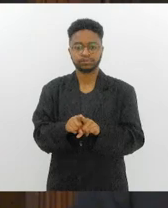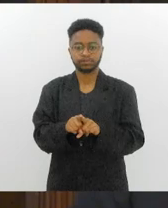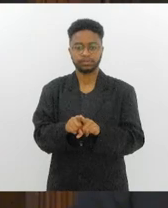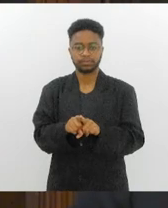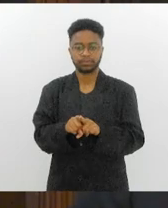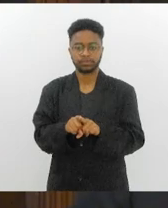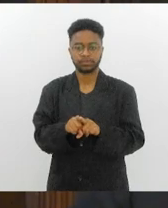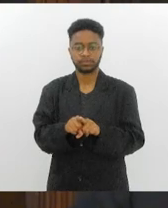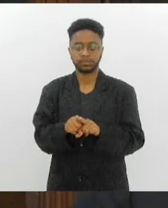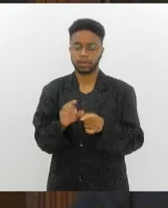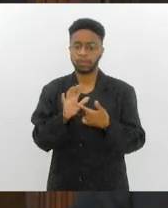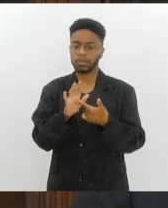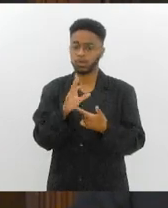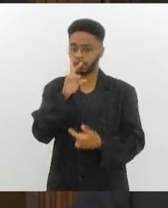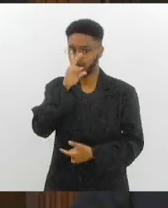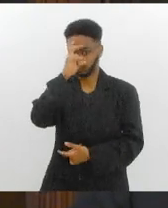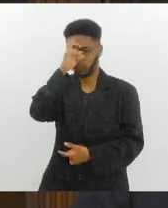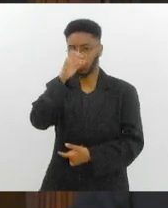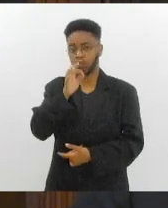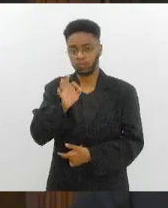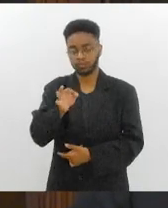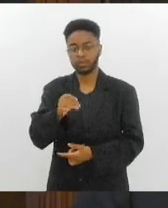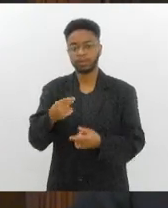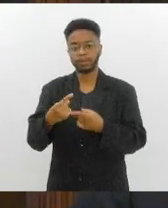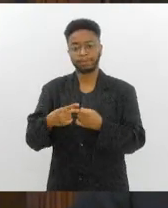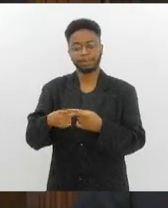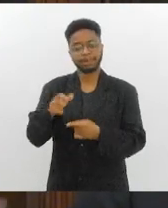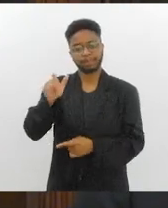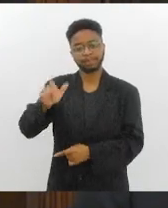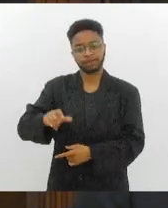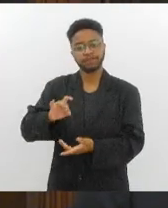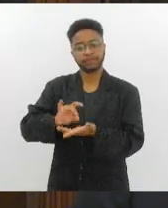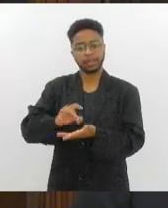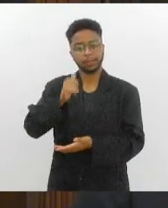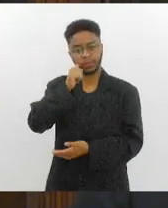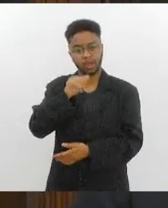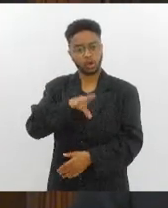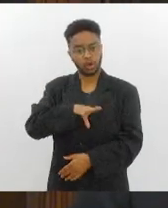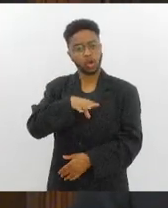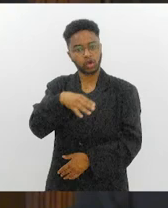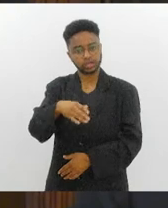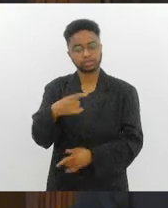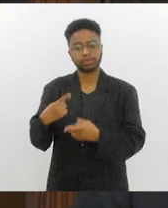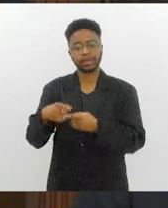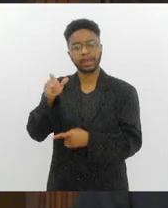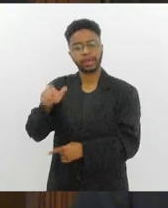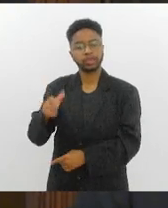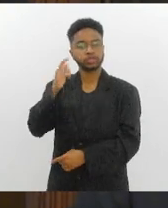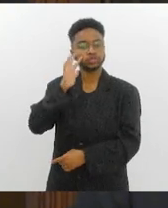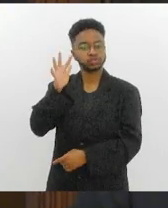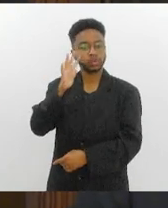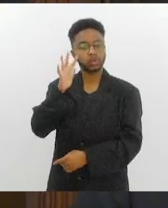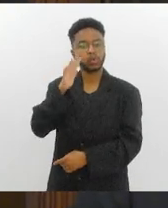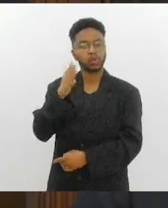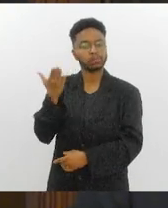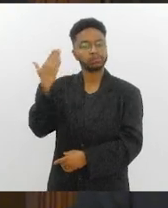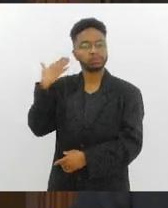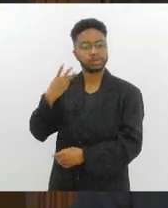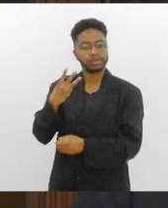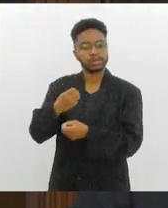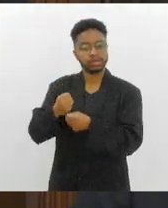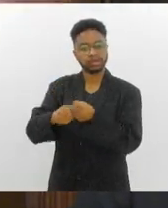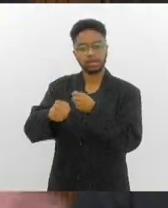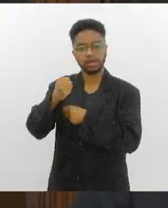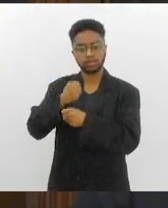é forte, né? Ela foi, de fato, uma mulher muito ousada, sonhou com essa companhia há 30 anos atrás.